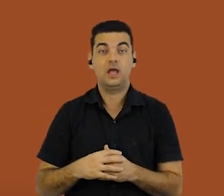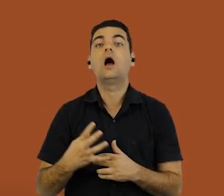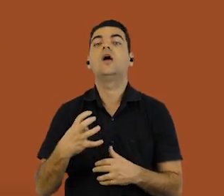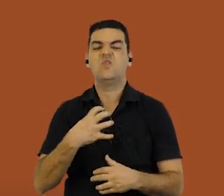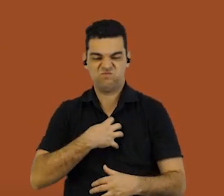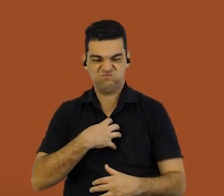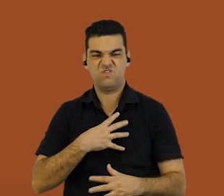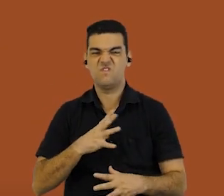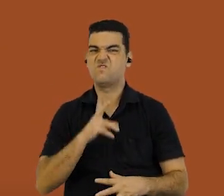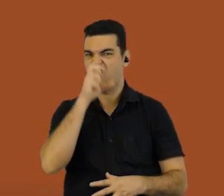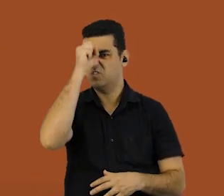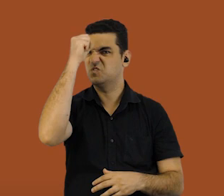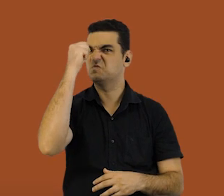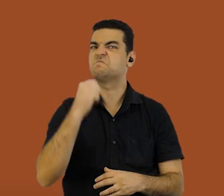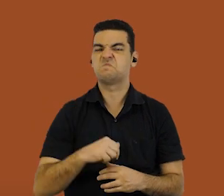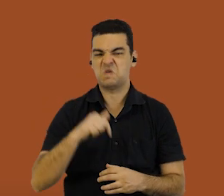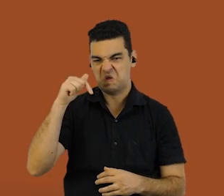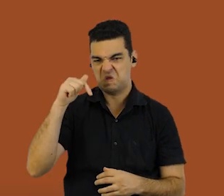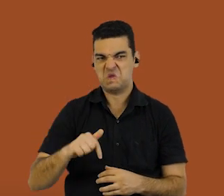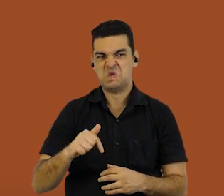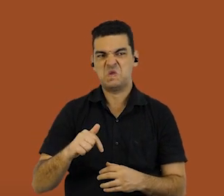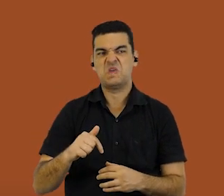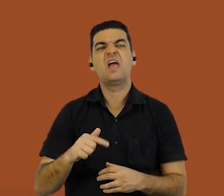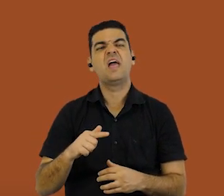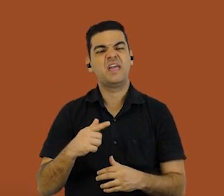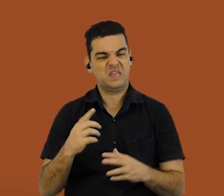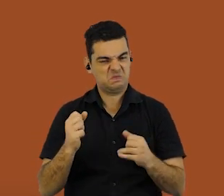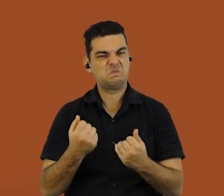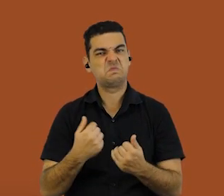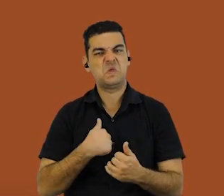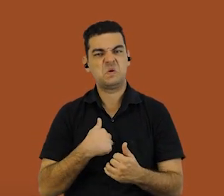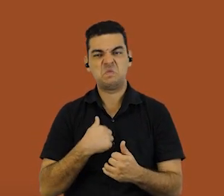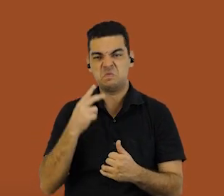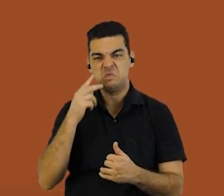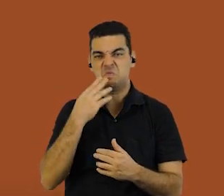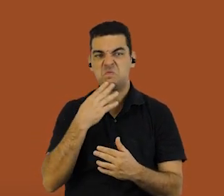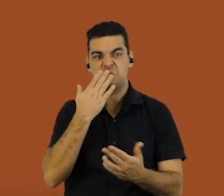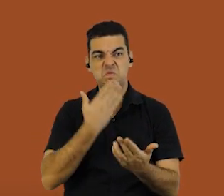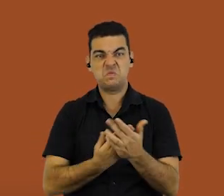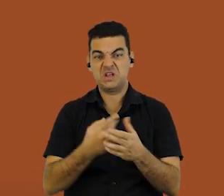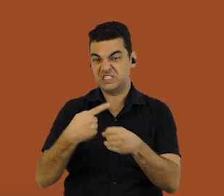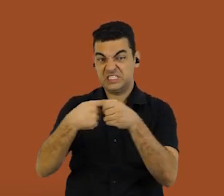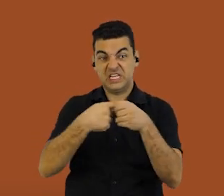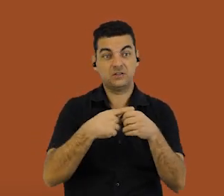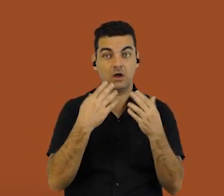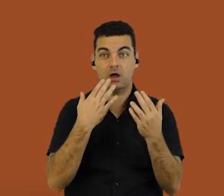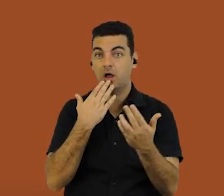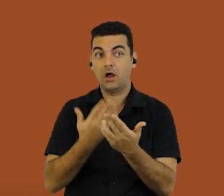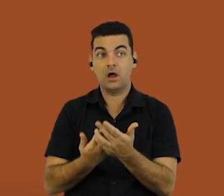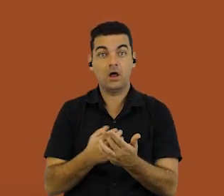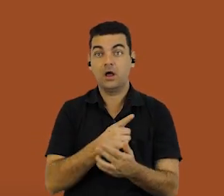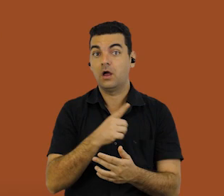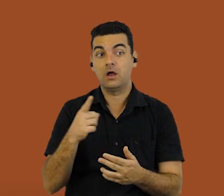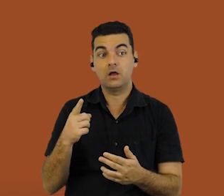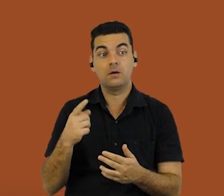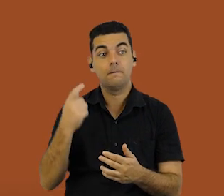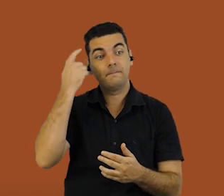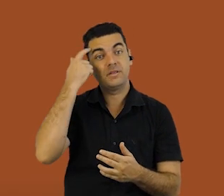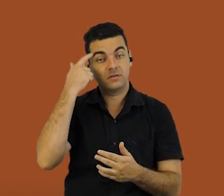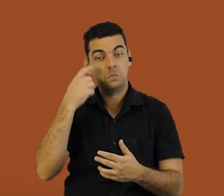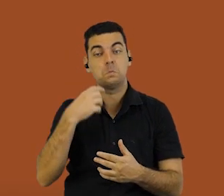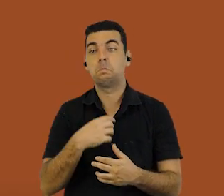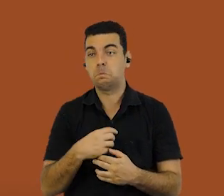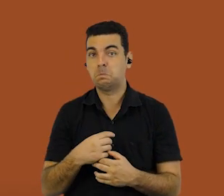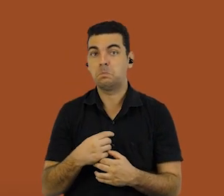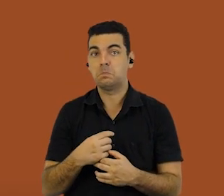grande divisor de águas. Salvador é uma cidade mágica, né? Que ela te joga na parede e diz: se descobre quem tu é no